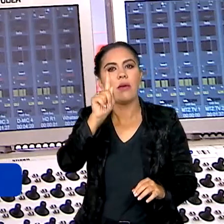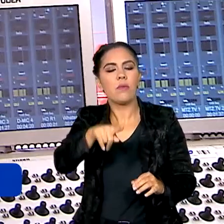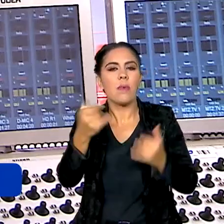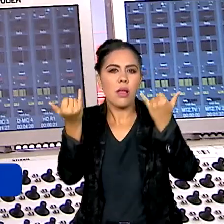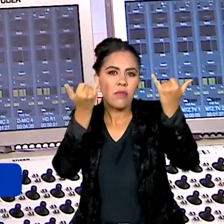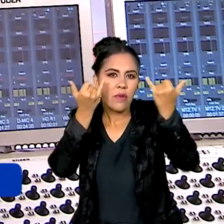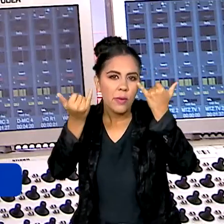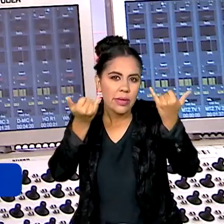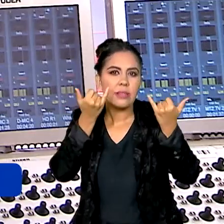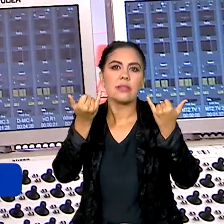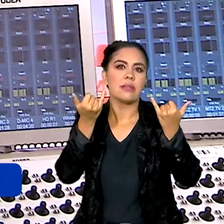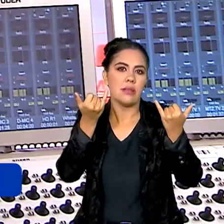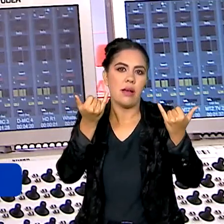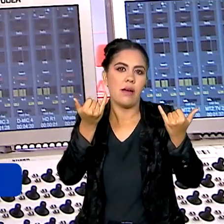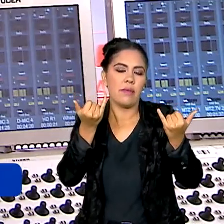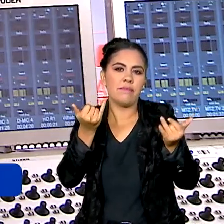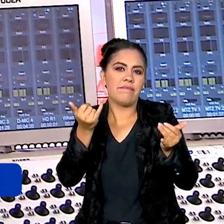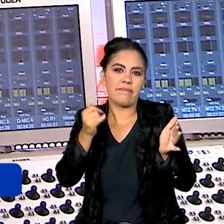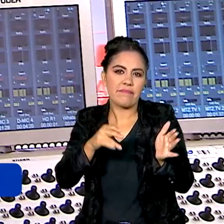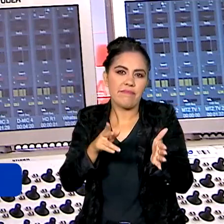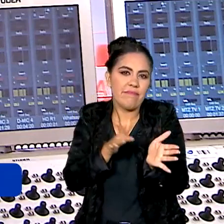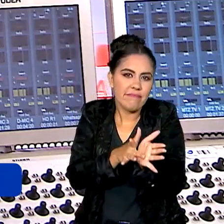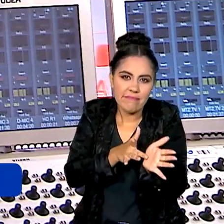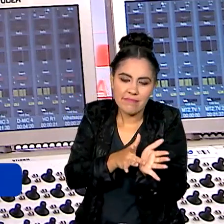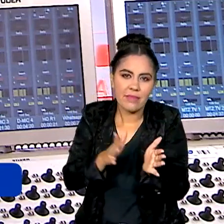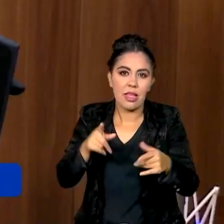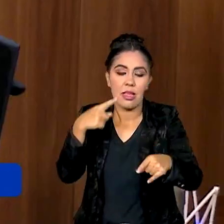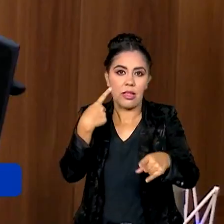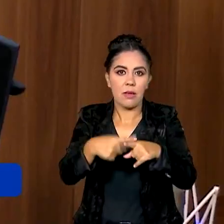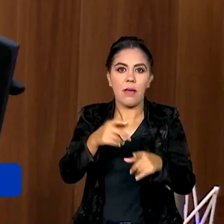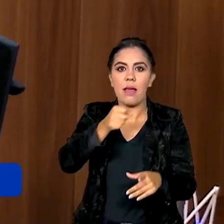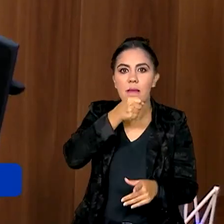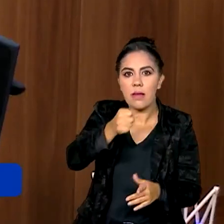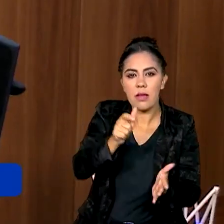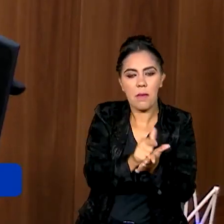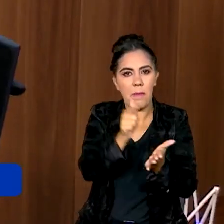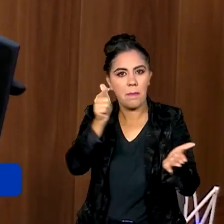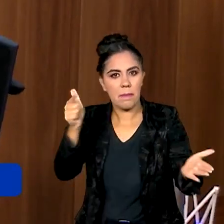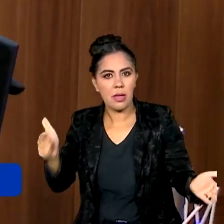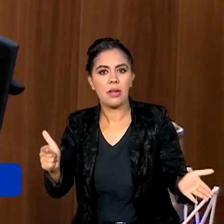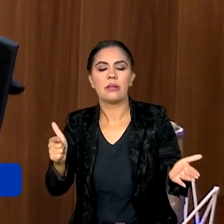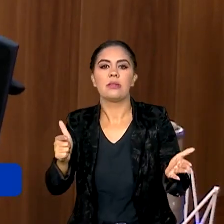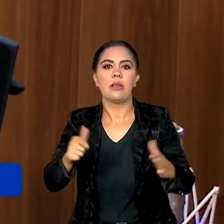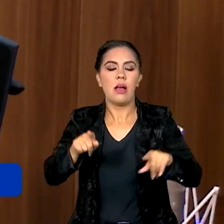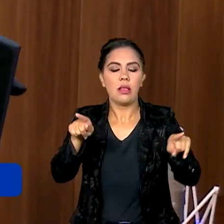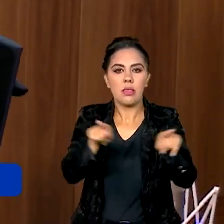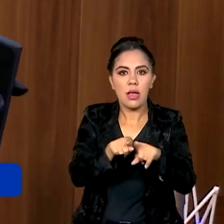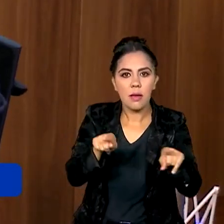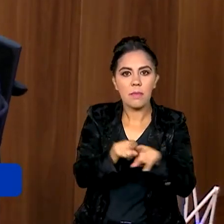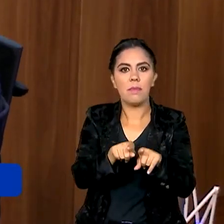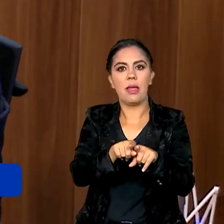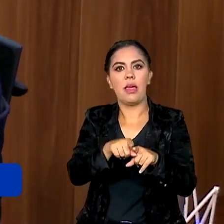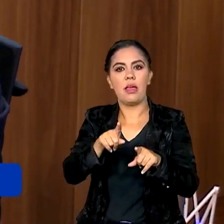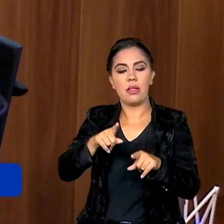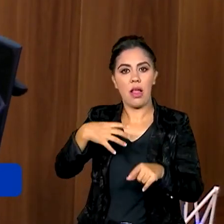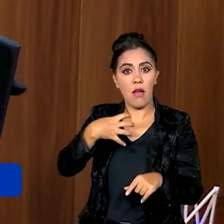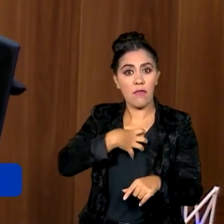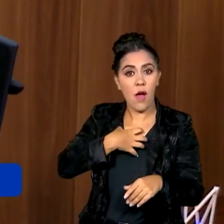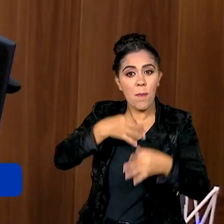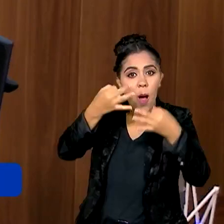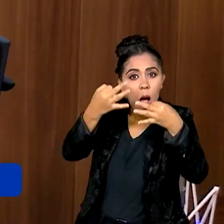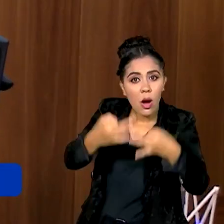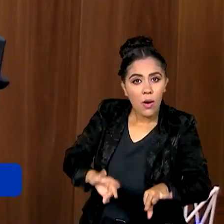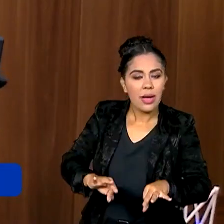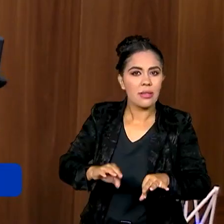O chamado mercado, a imprensa, de forma legítima, de forma correta,